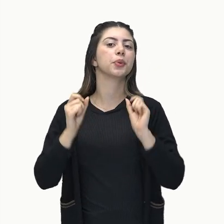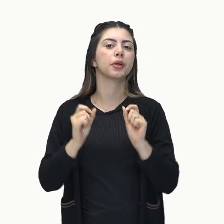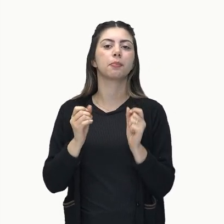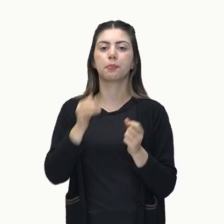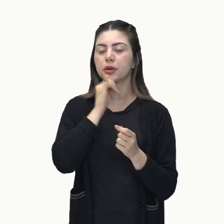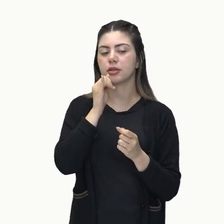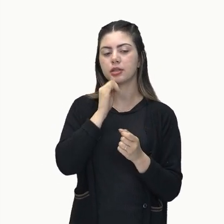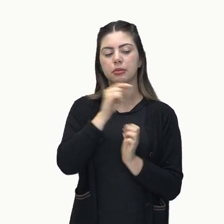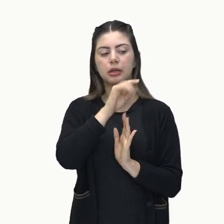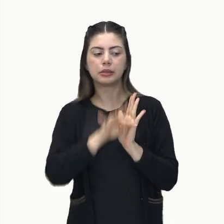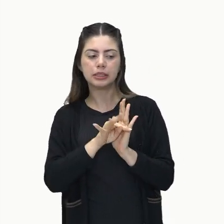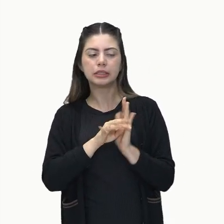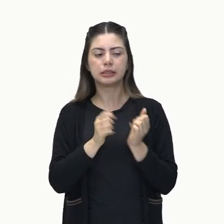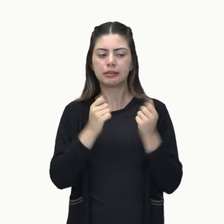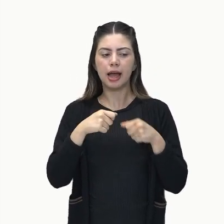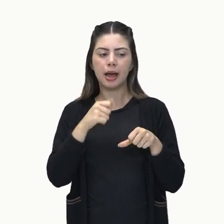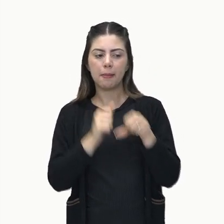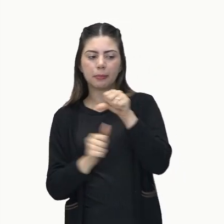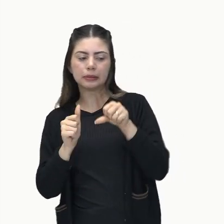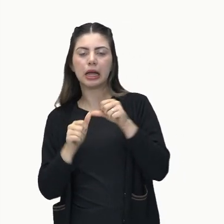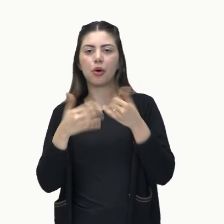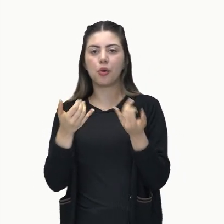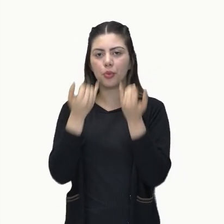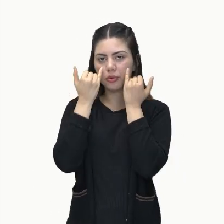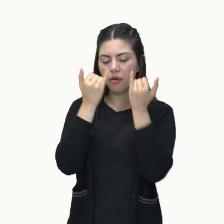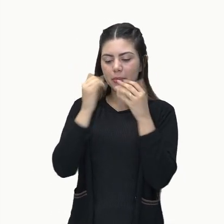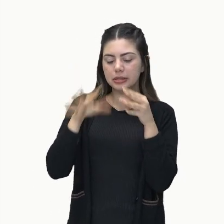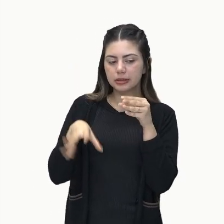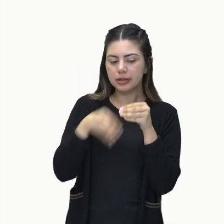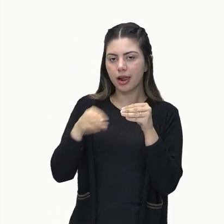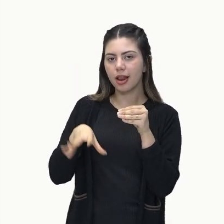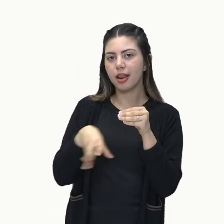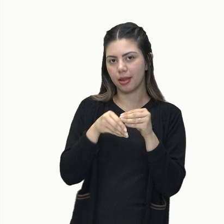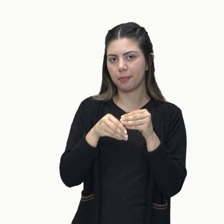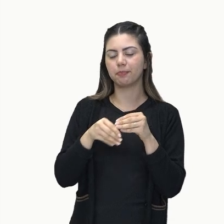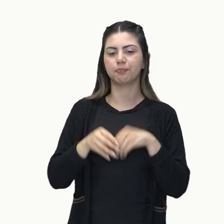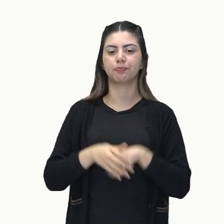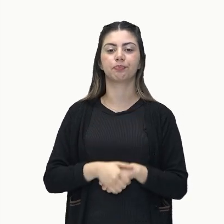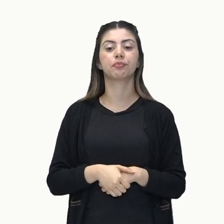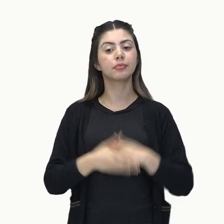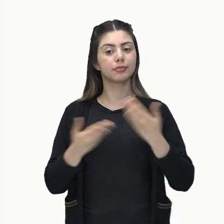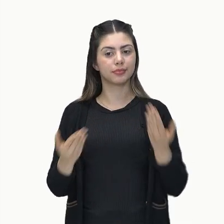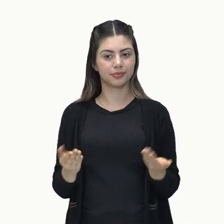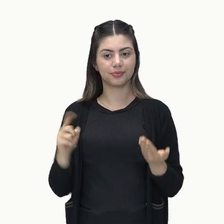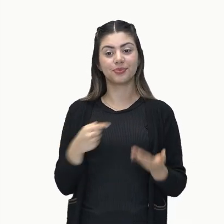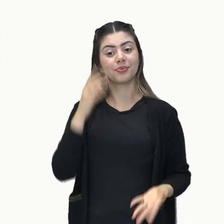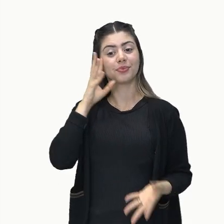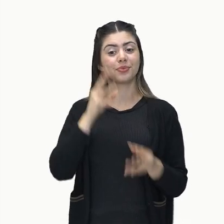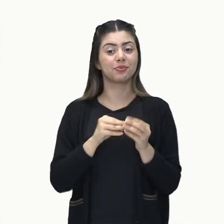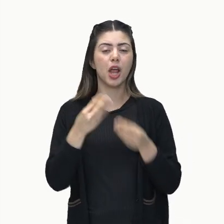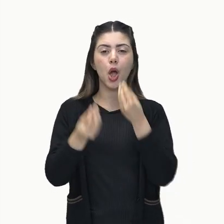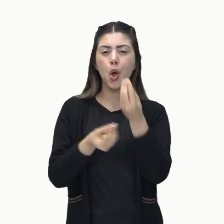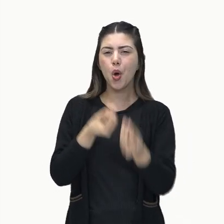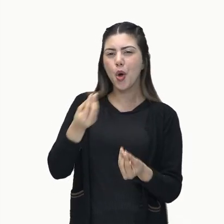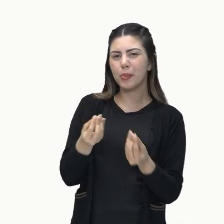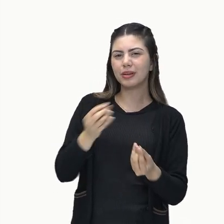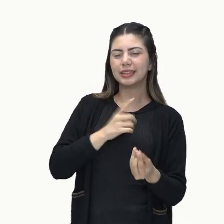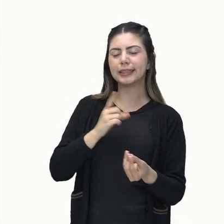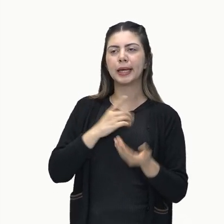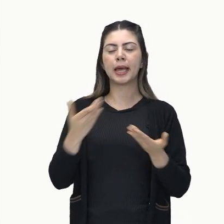um pouco, de que você acrescente alguma informação a mais. E para a gente entender um pouquinho sobre como funciona